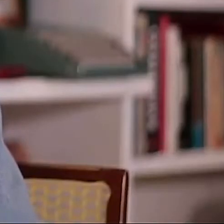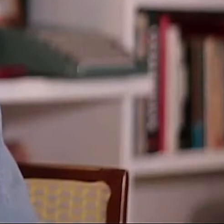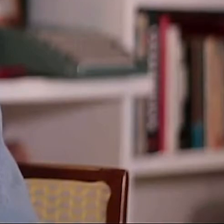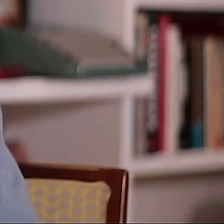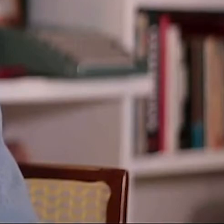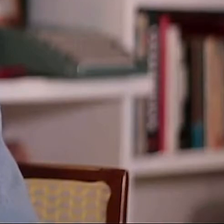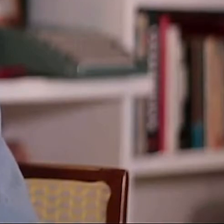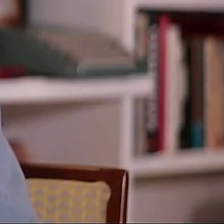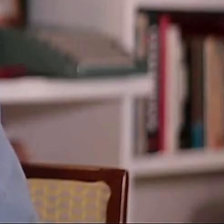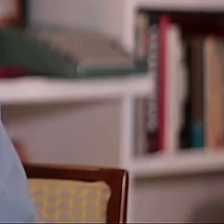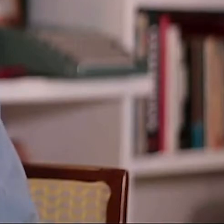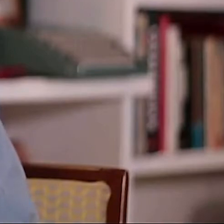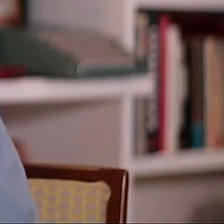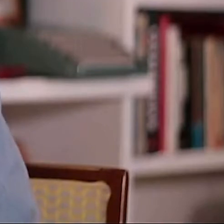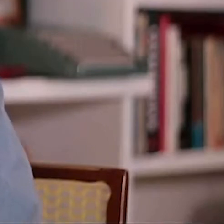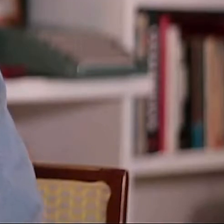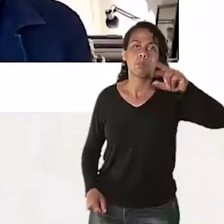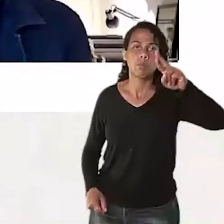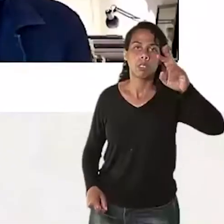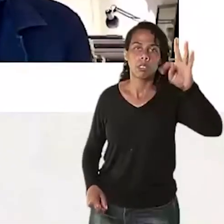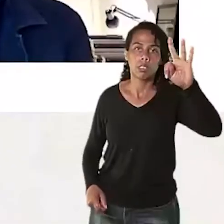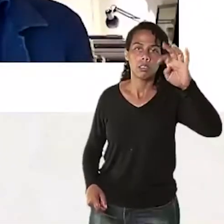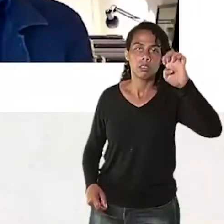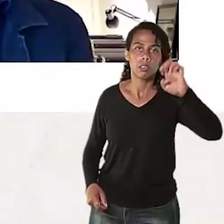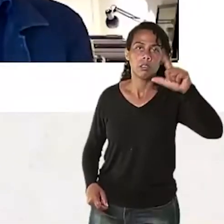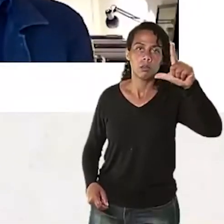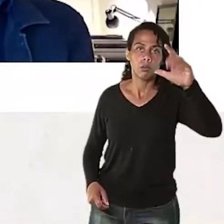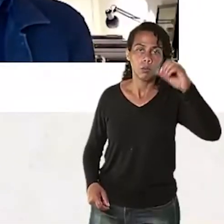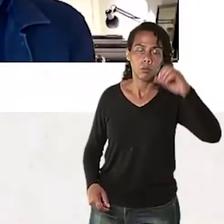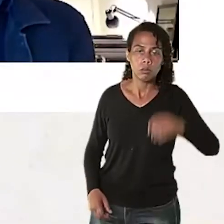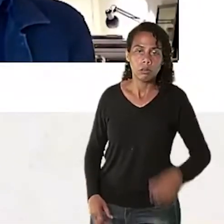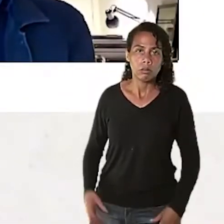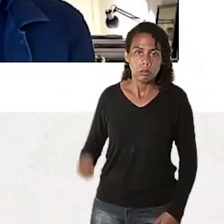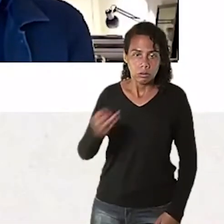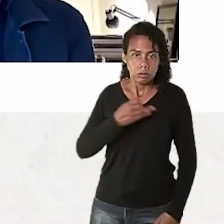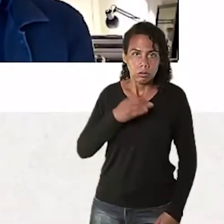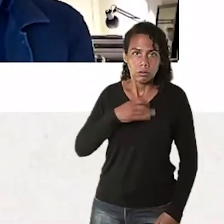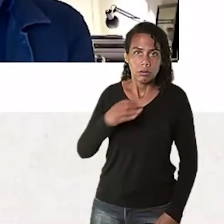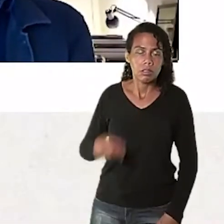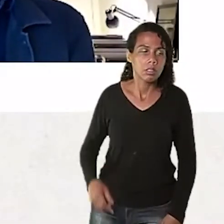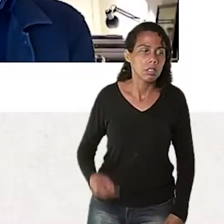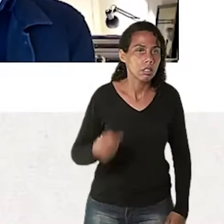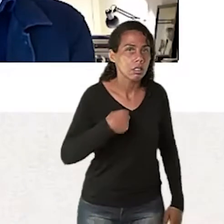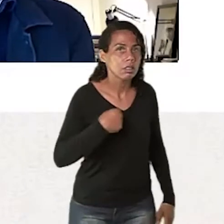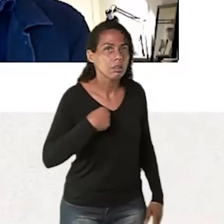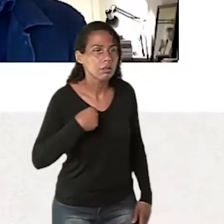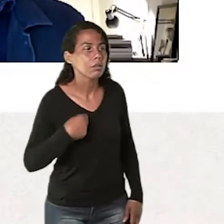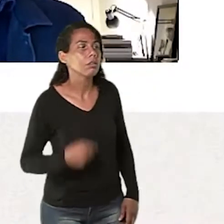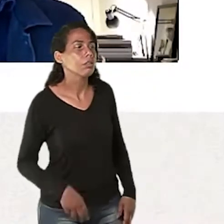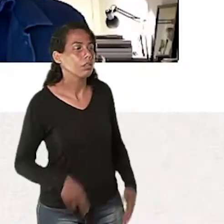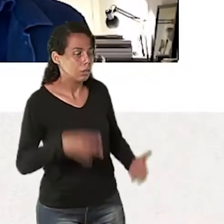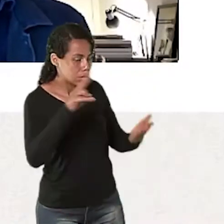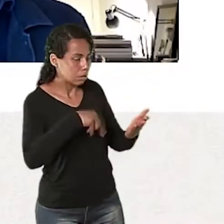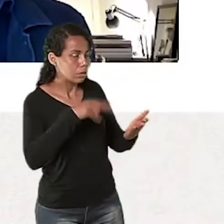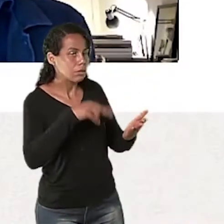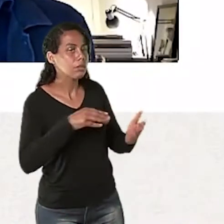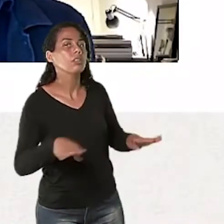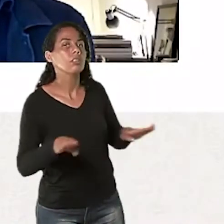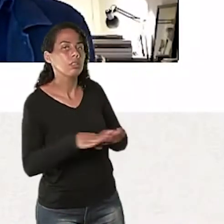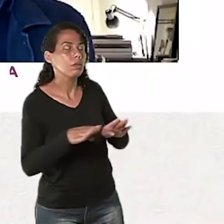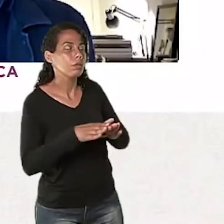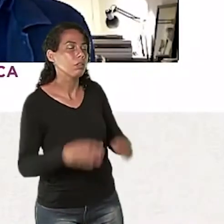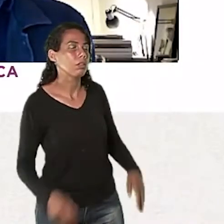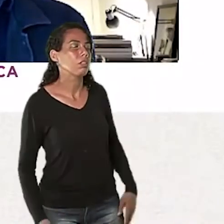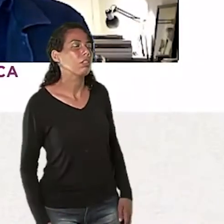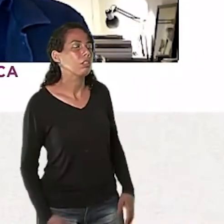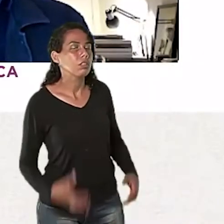graça. E o medo? Porra, e o frio. E o frio? E o medo? Mas é lindo lá. Mas enfim, aí tinha esse barulho e